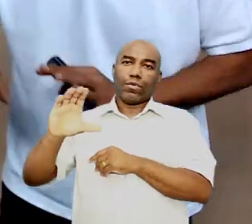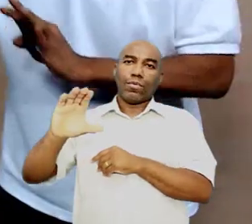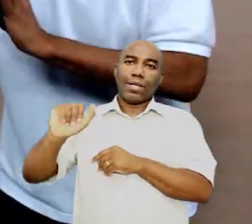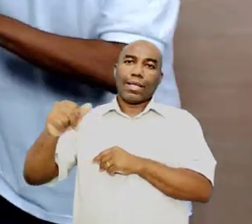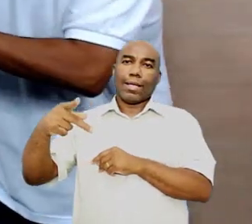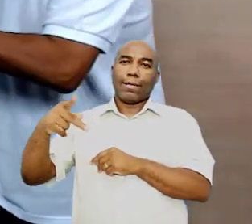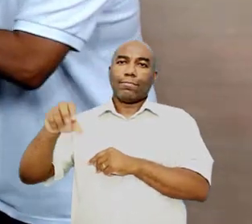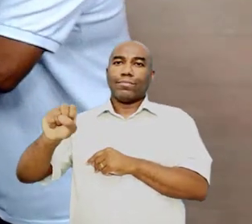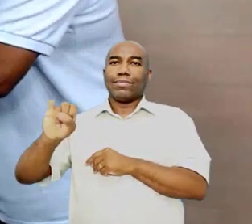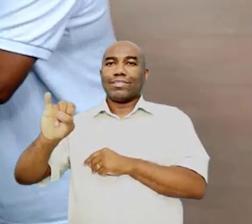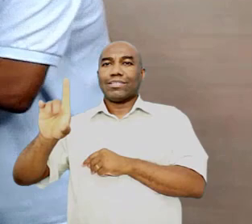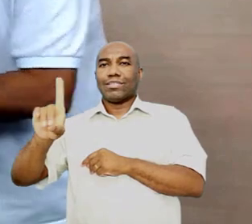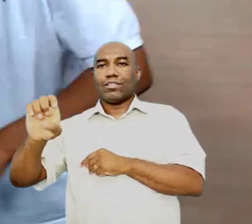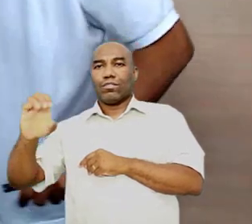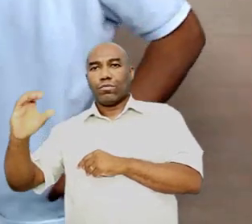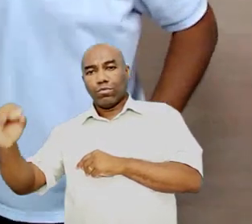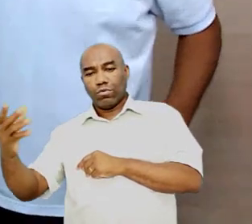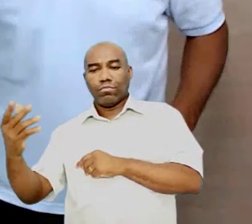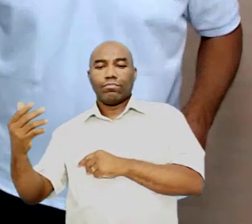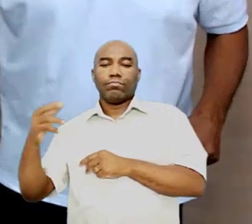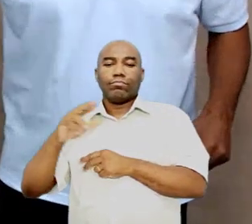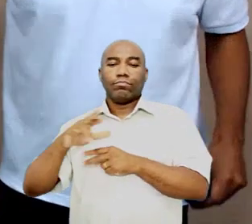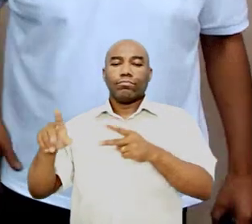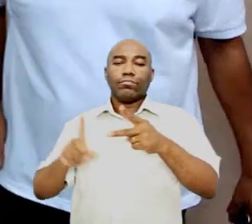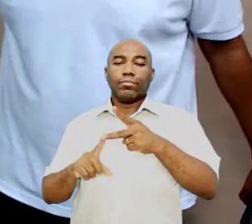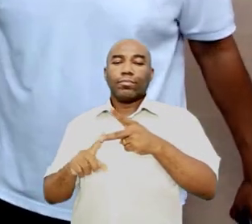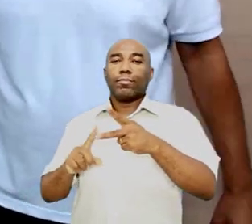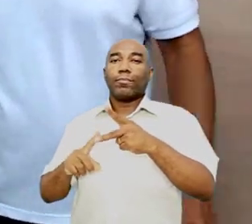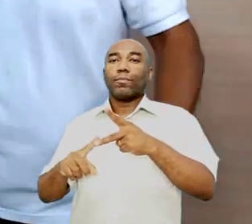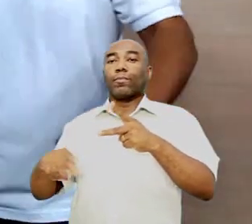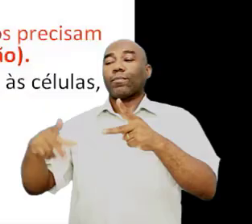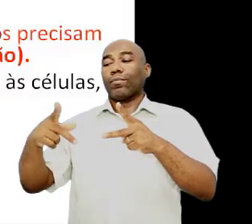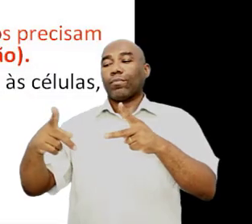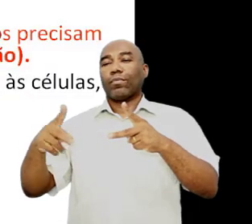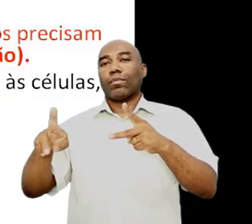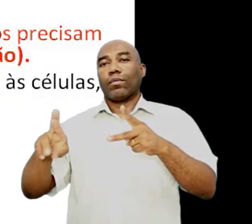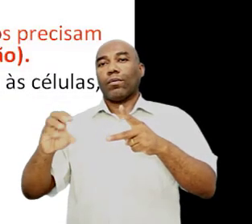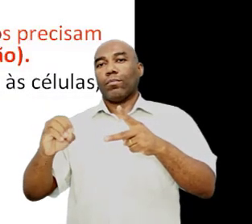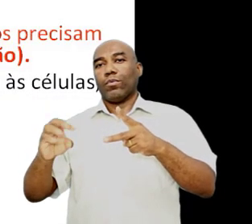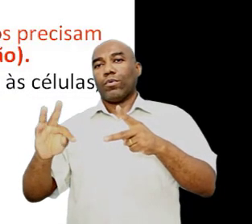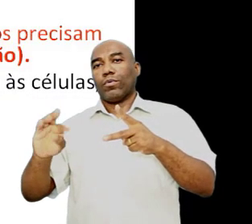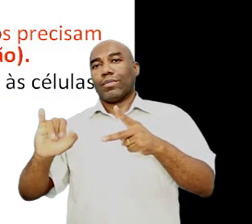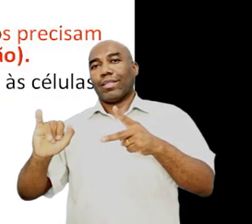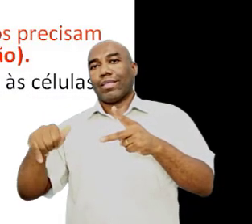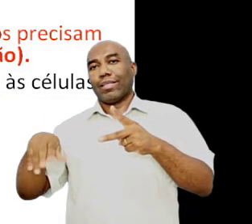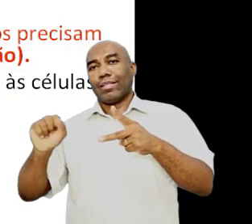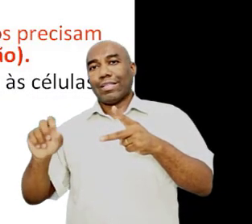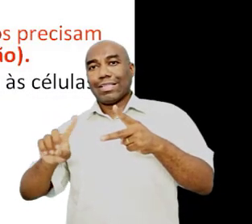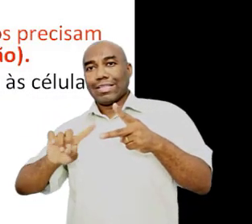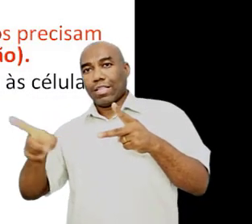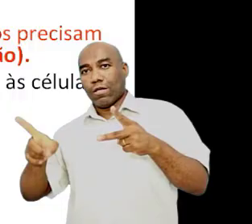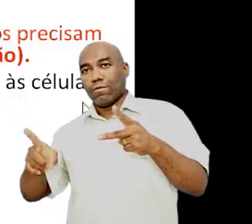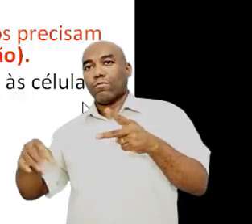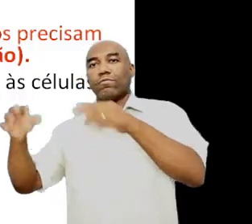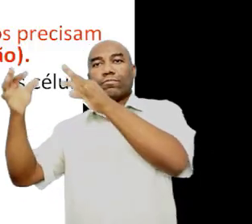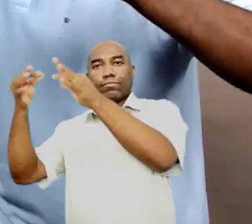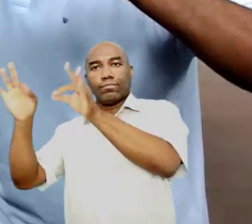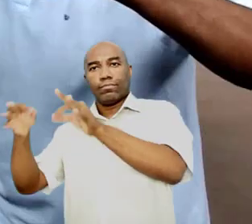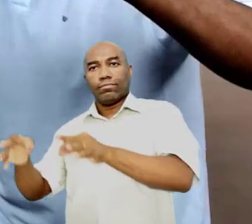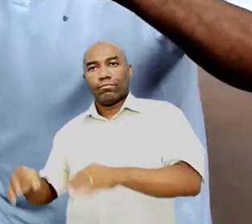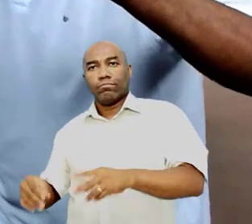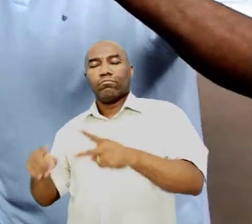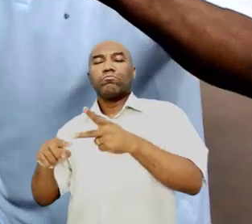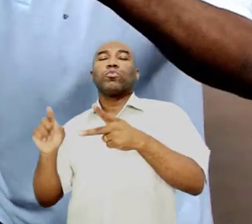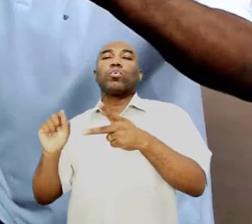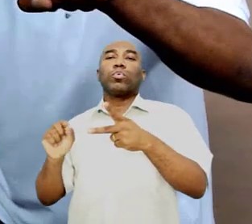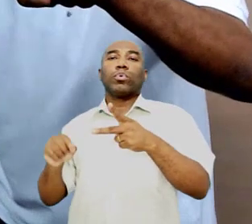certo? Então essas são proteínas estruturais. Proteínas não estruturais são proteínas que o vírus produz